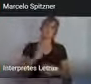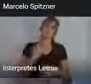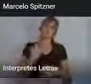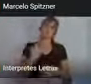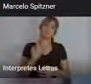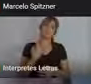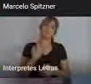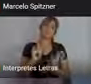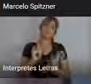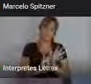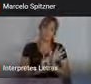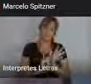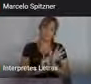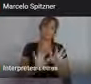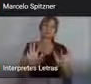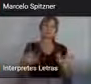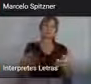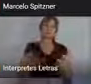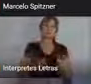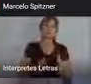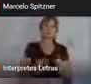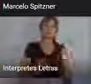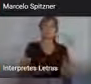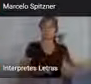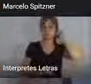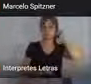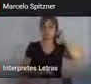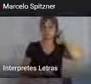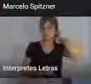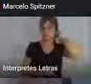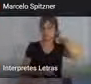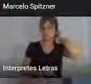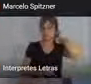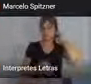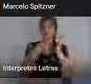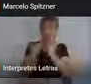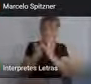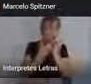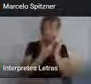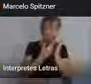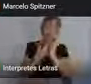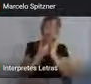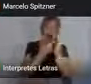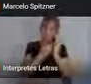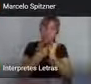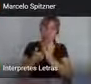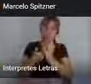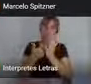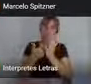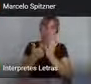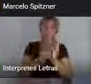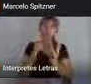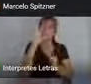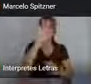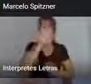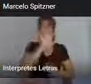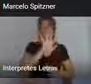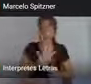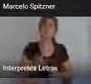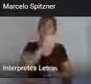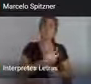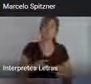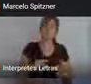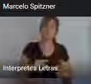identidade. À medida que estudos dessa natureza, estudos sociolinguísticos de um modo geral, e dialetológicos, quando